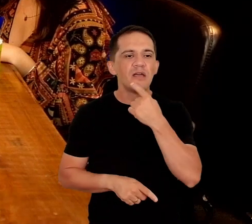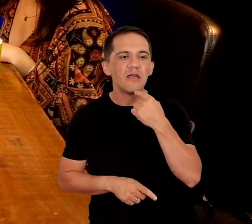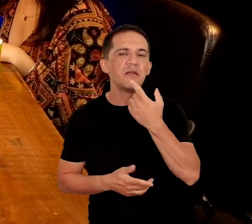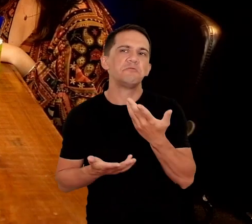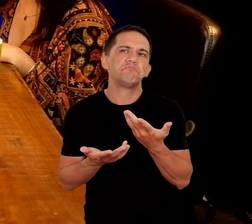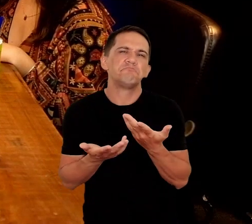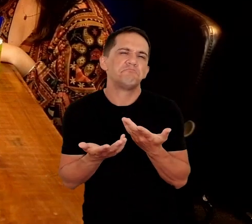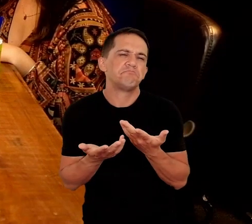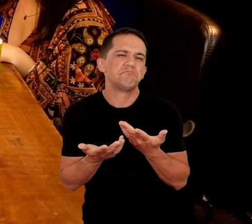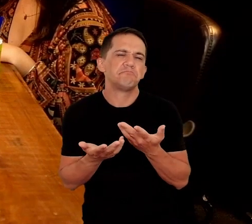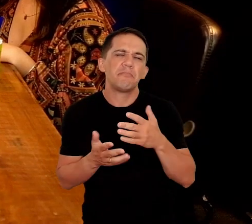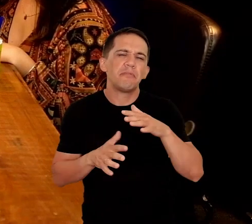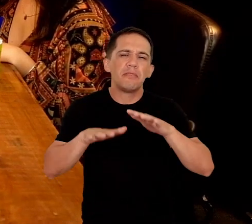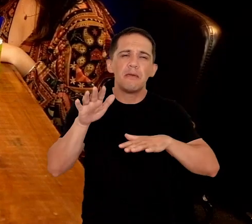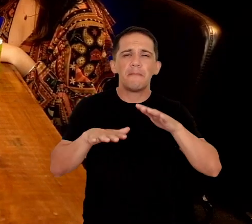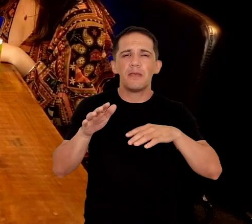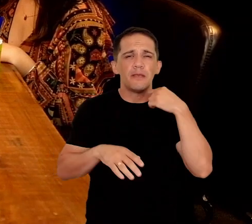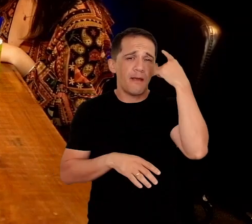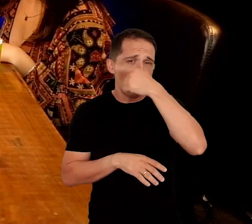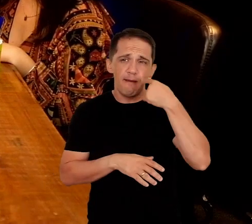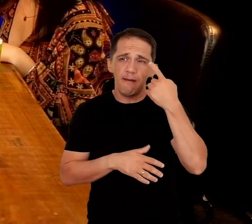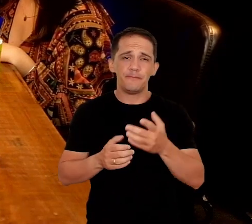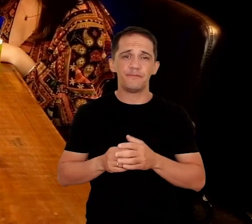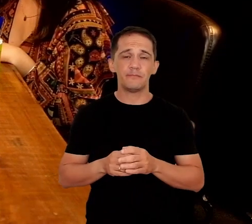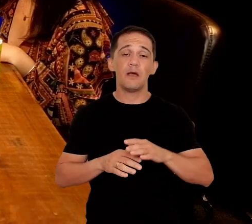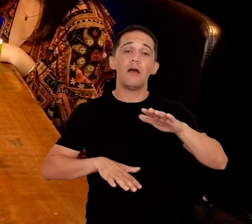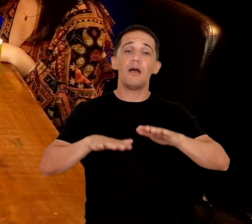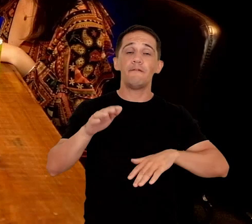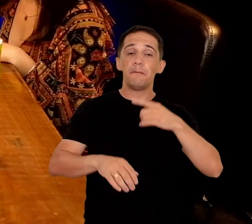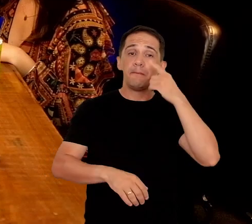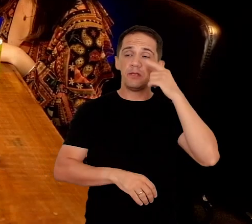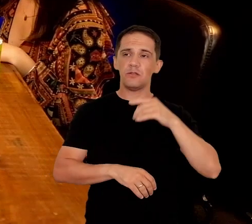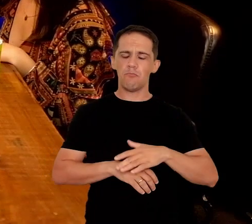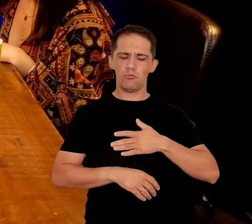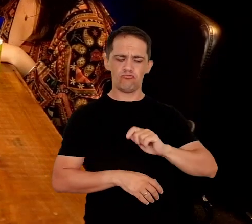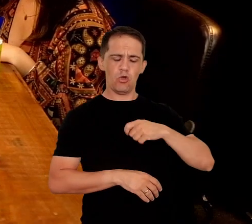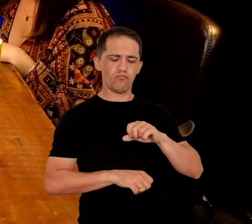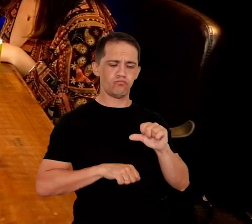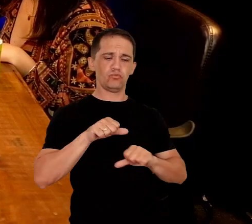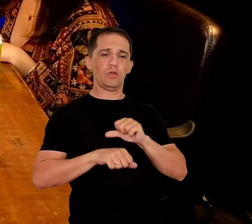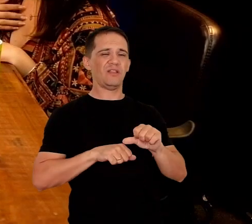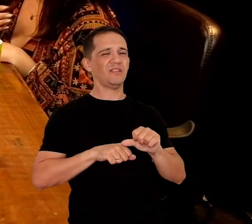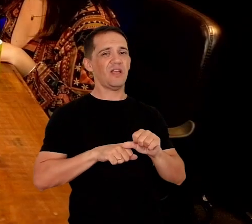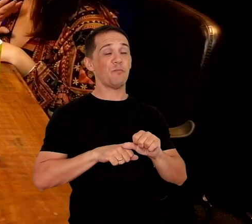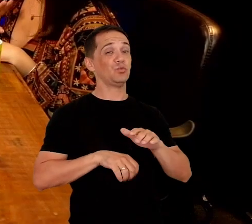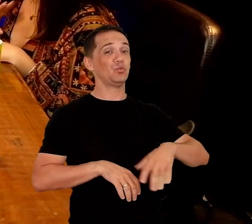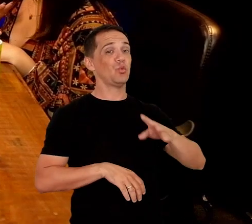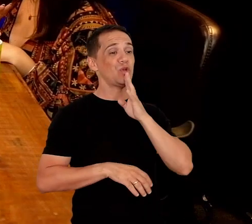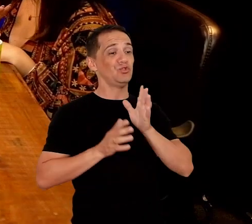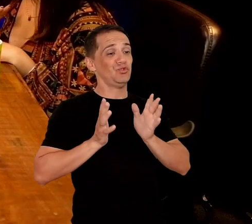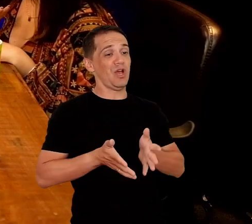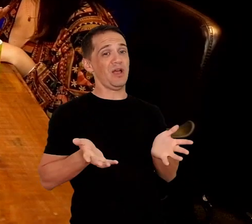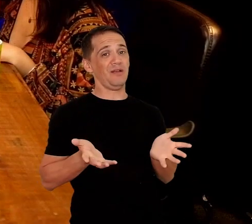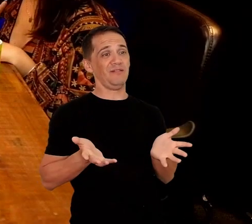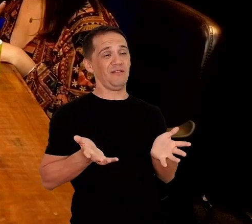um sinal, eu ainda brinco com surdos, queria mudar o meu, mas todos já me conhecem, né? Então, se tu mudar é igual o nome, é uma identidade. Mas tu poderia te apresentar com um sinal que tu